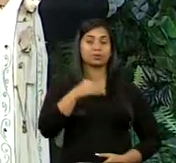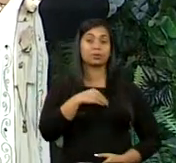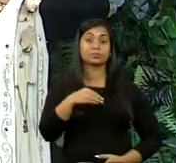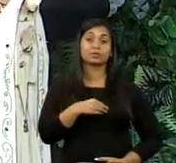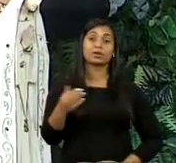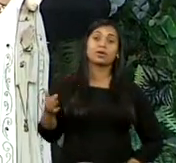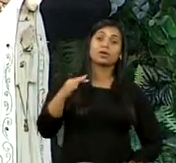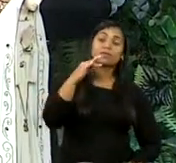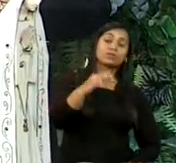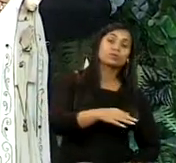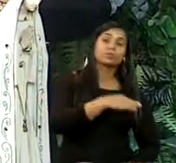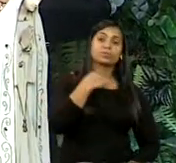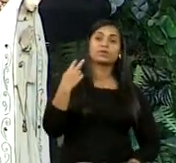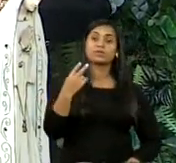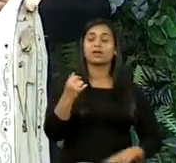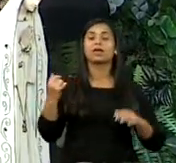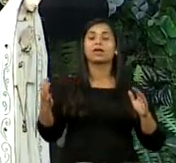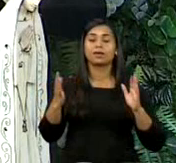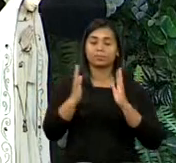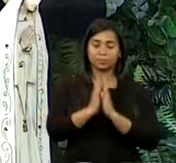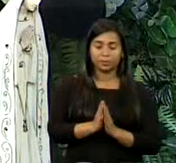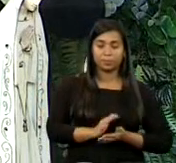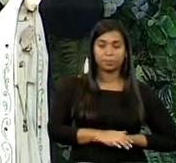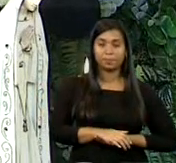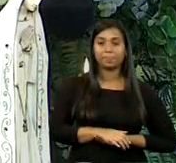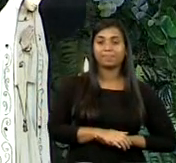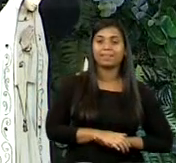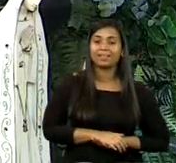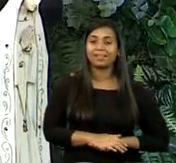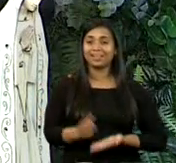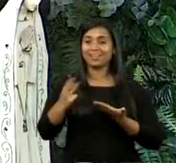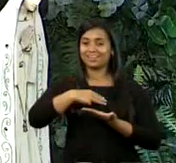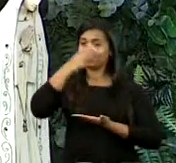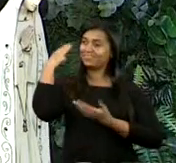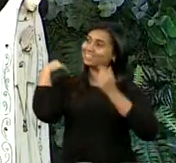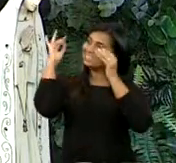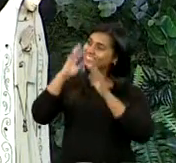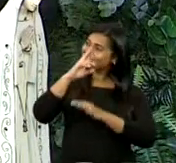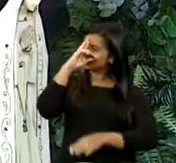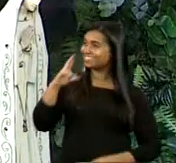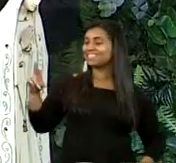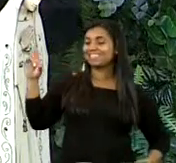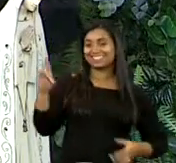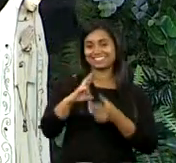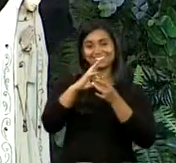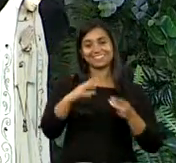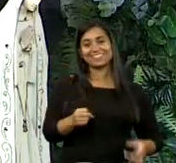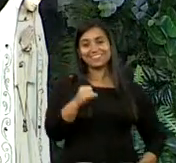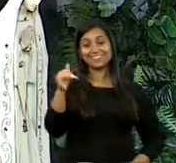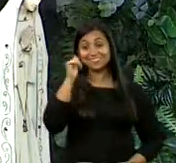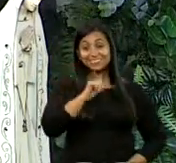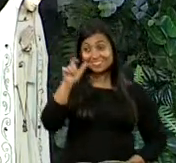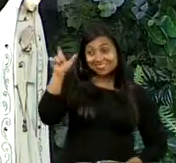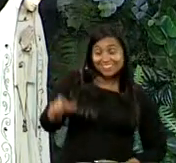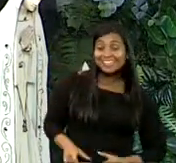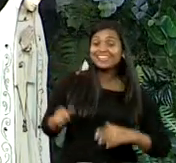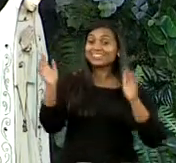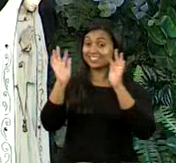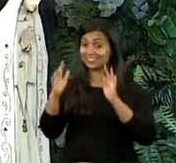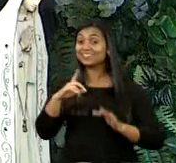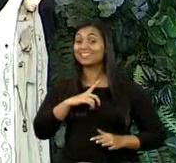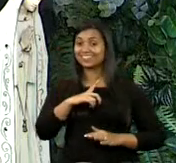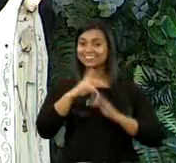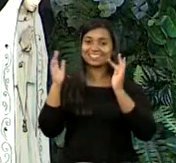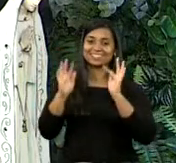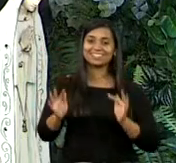rogai por nós, pecadores, agora e na hora de nossa morte. Amém. Ave Maria, cheia de graça, o Senhor é convosco.